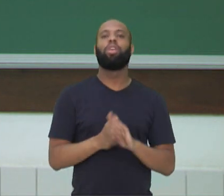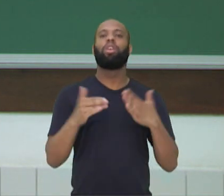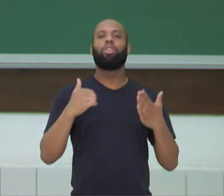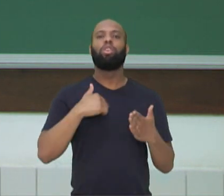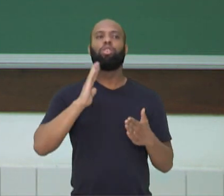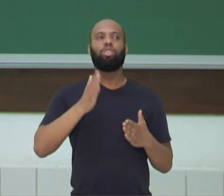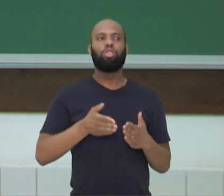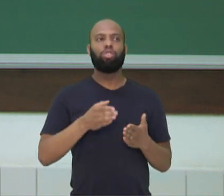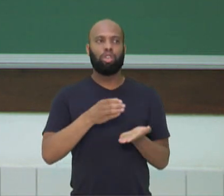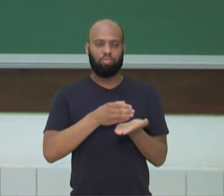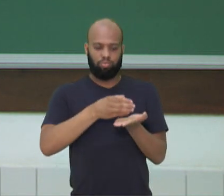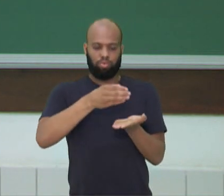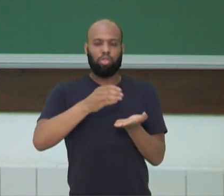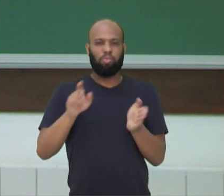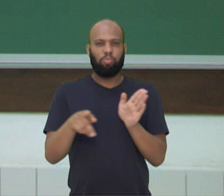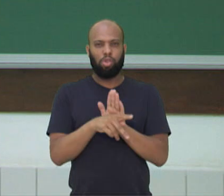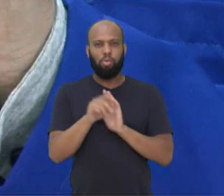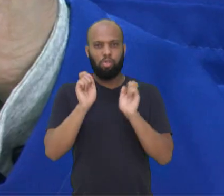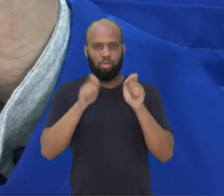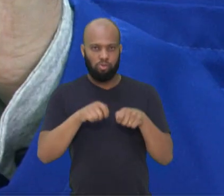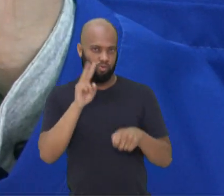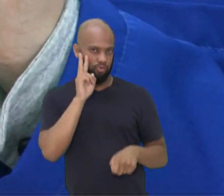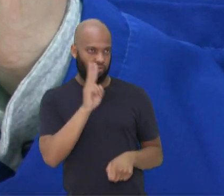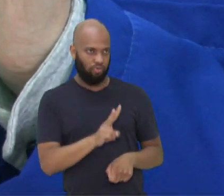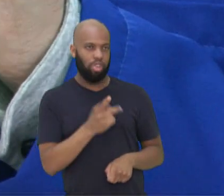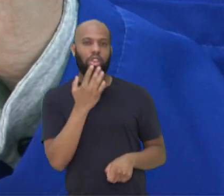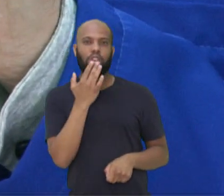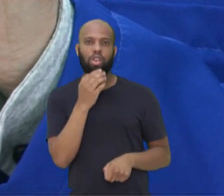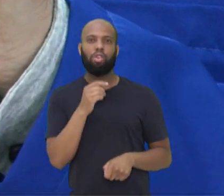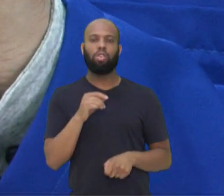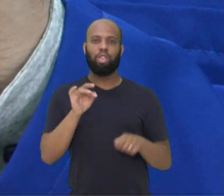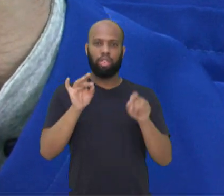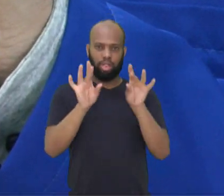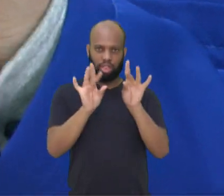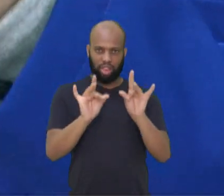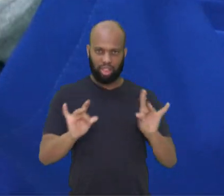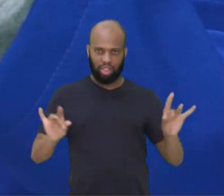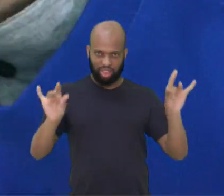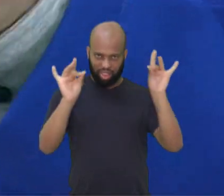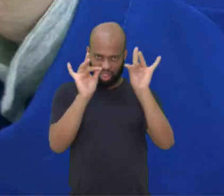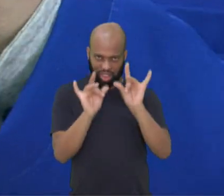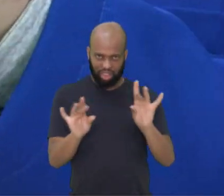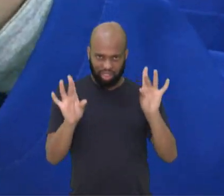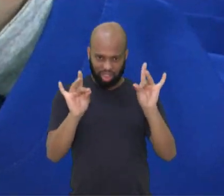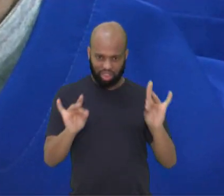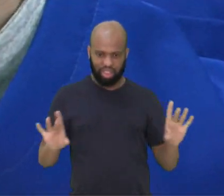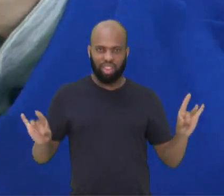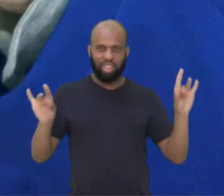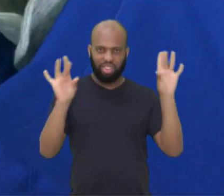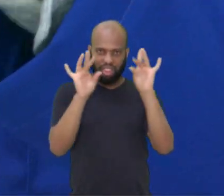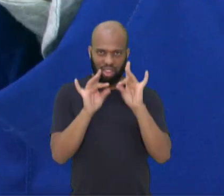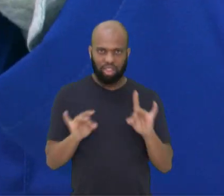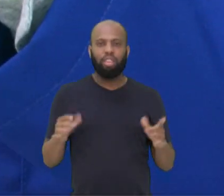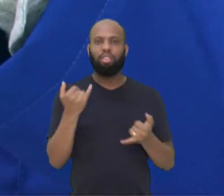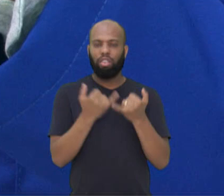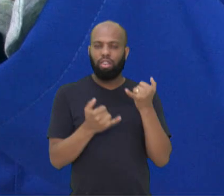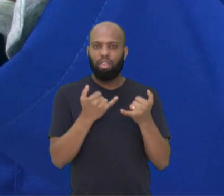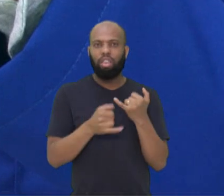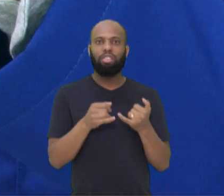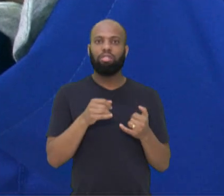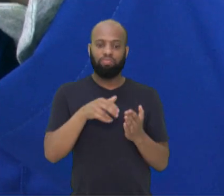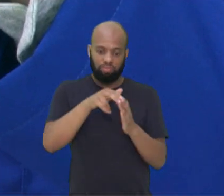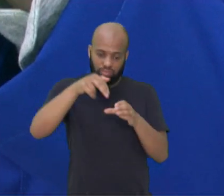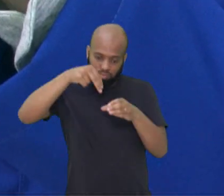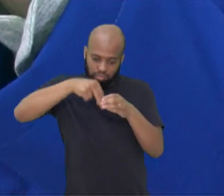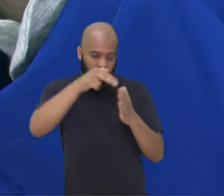já pus num potinho específico, aqui dá para ver a coloração, então fica bem líquido mesmo, né? Fica como se fosse uma tinta, então tem